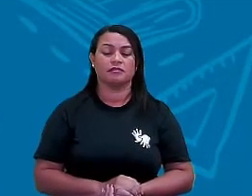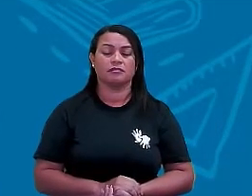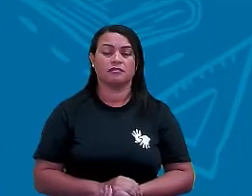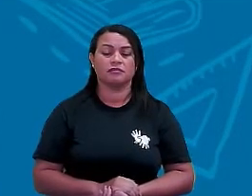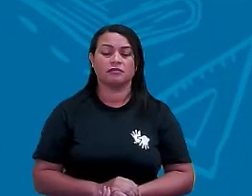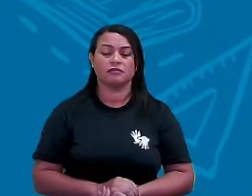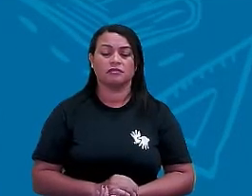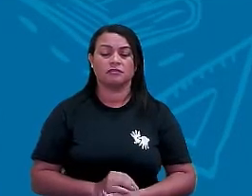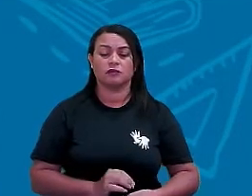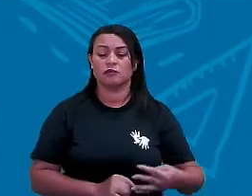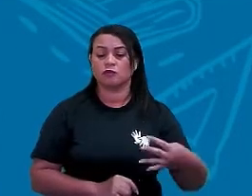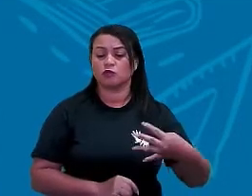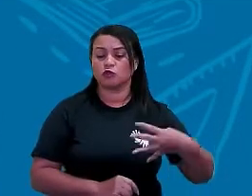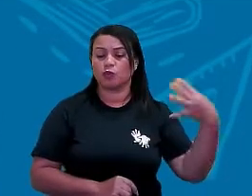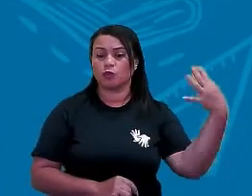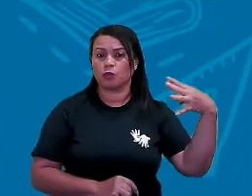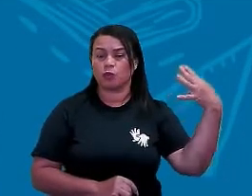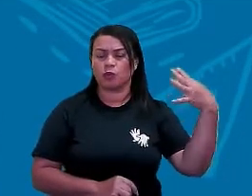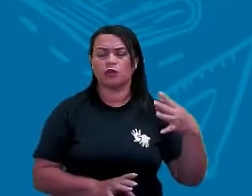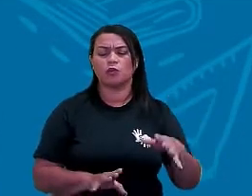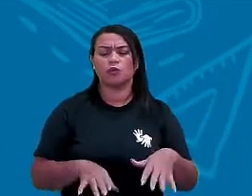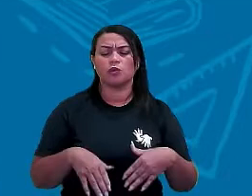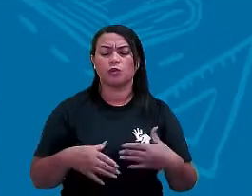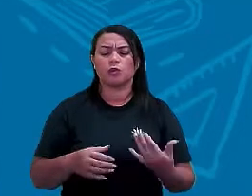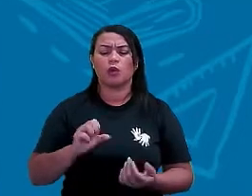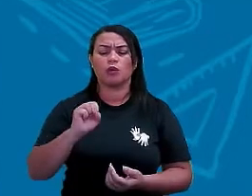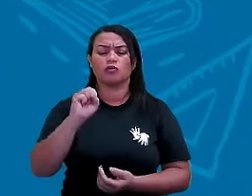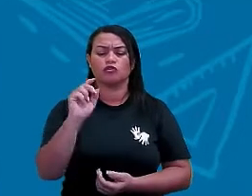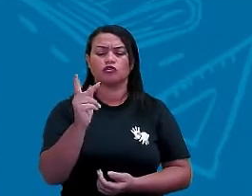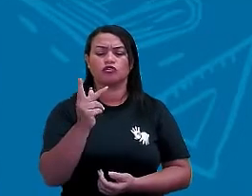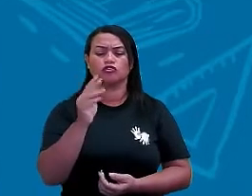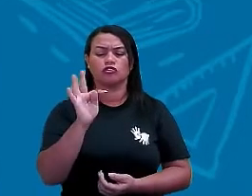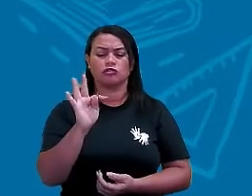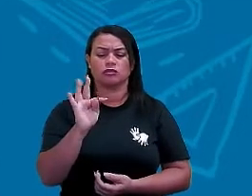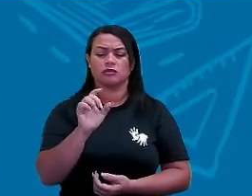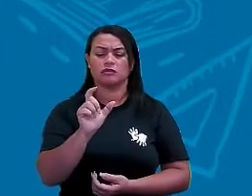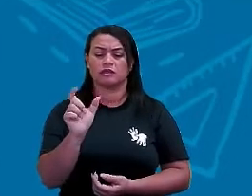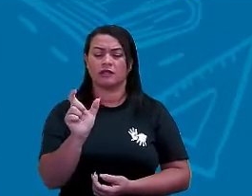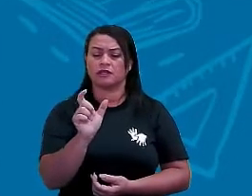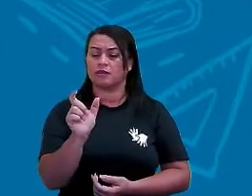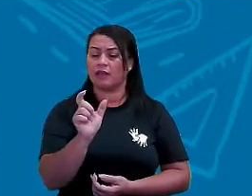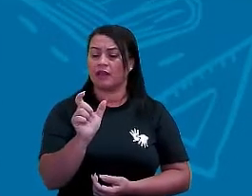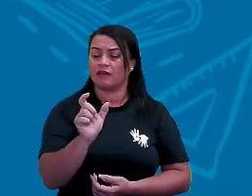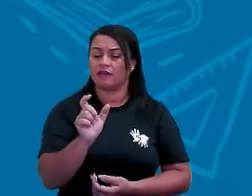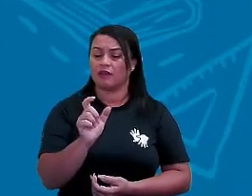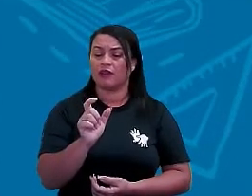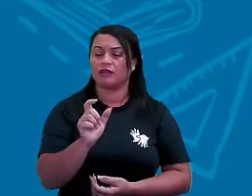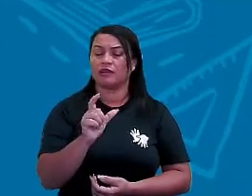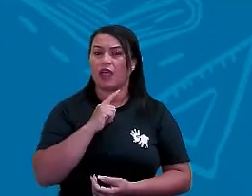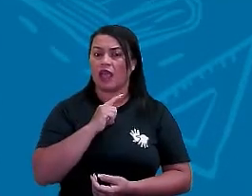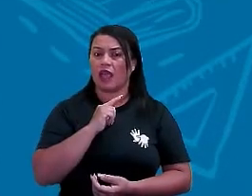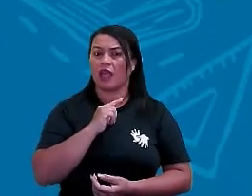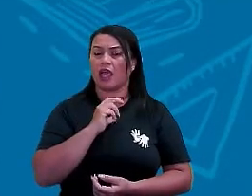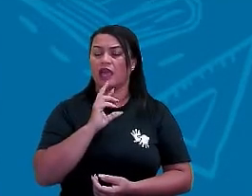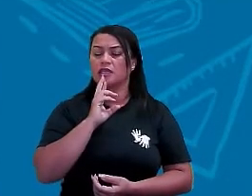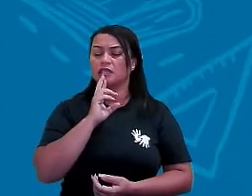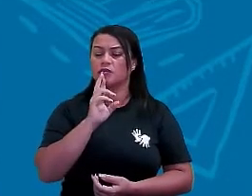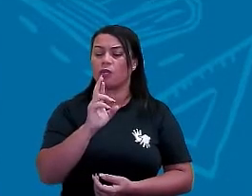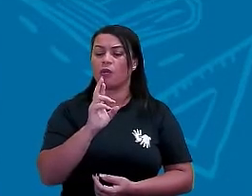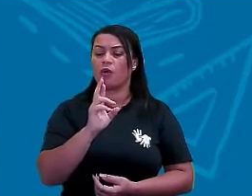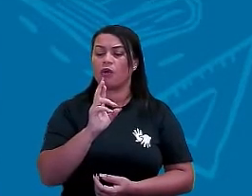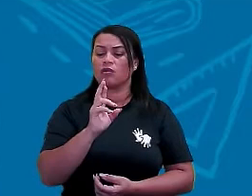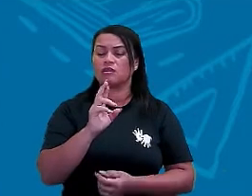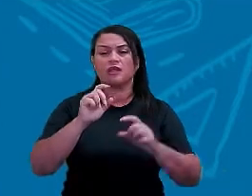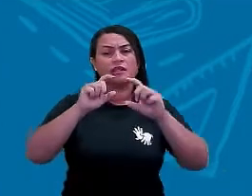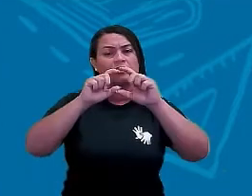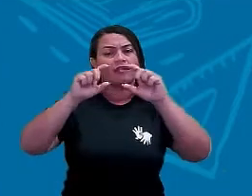seguinte. Qual short answer completa corretamente a frase? Short answer é resposta curta, tá, gente? Então, qual resposta